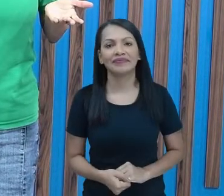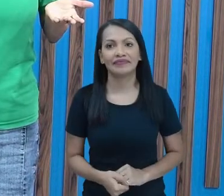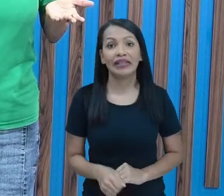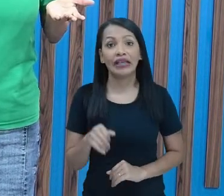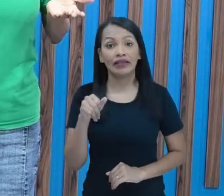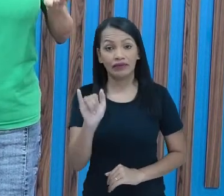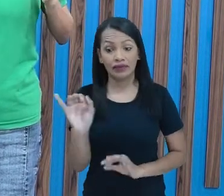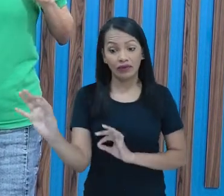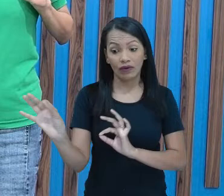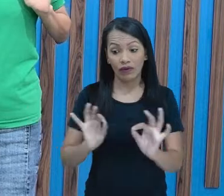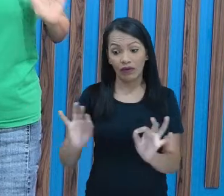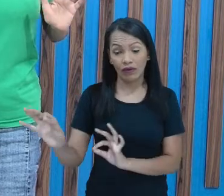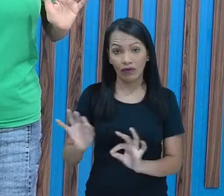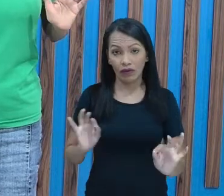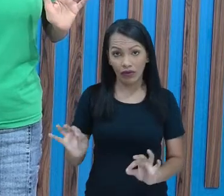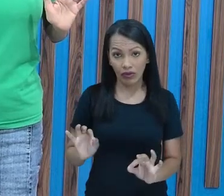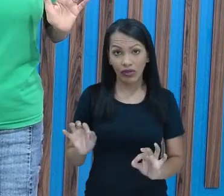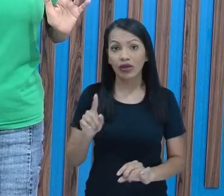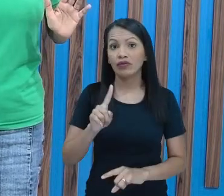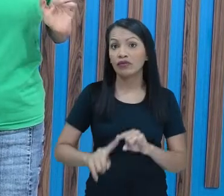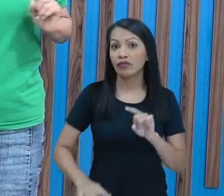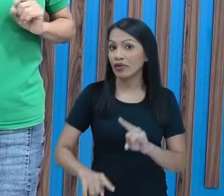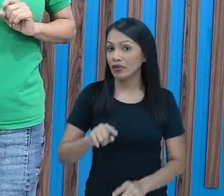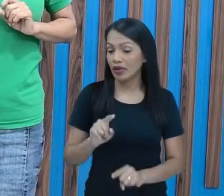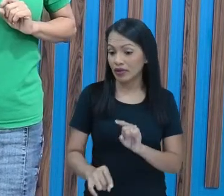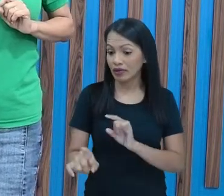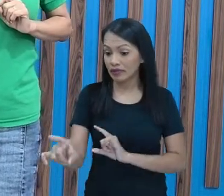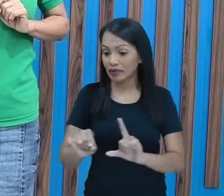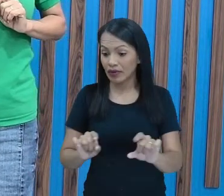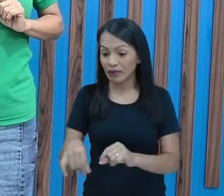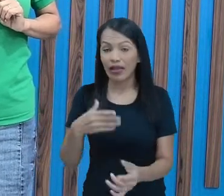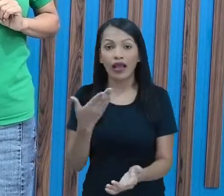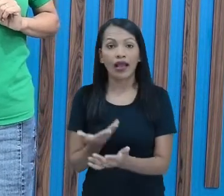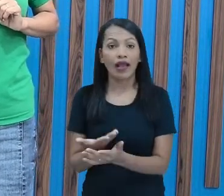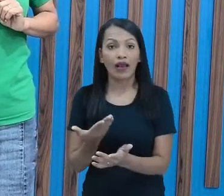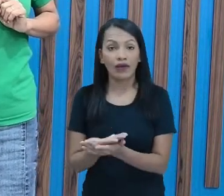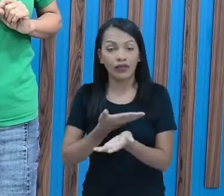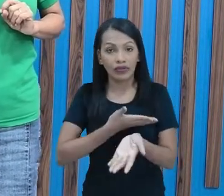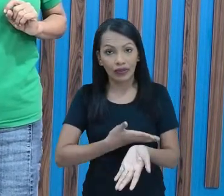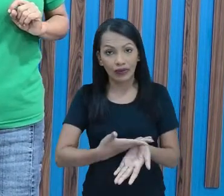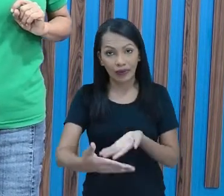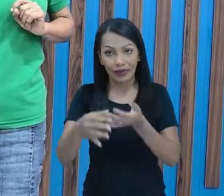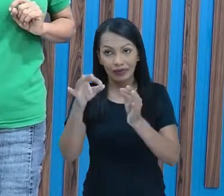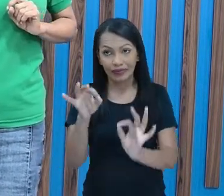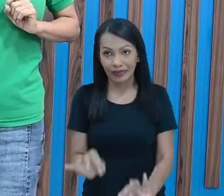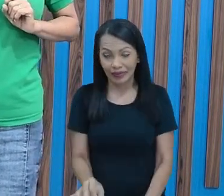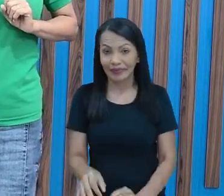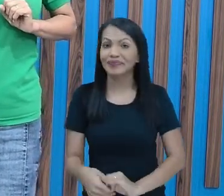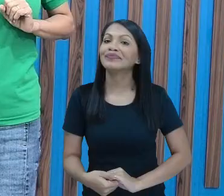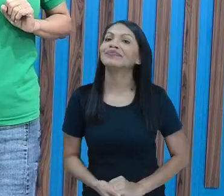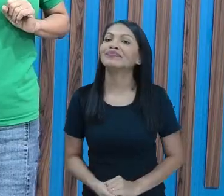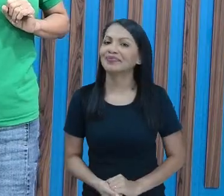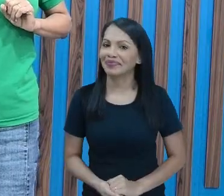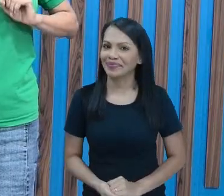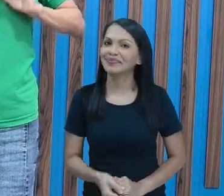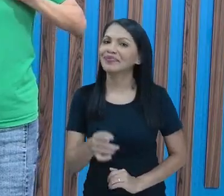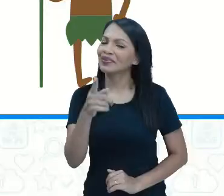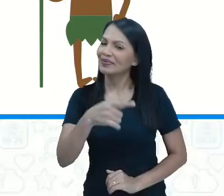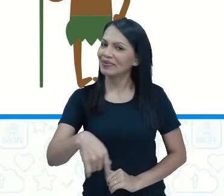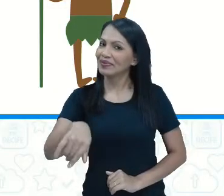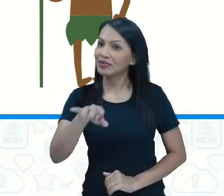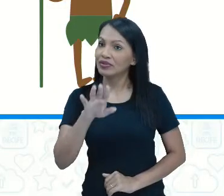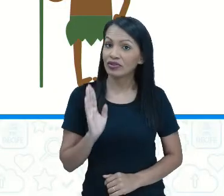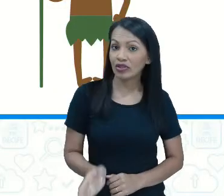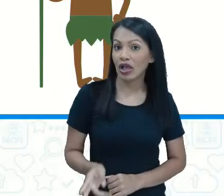Se organizou, separou todo o seu material, a aula já vai começar. E aí, você